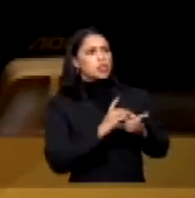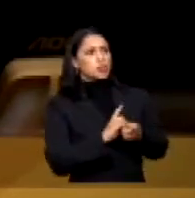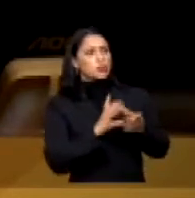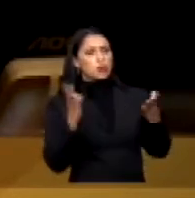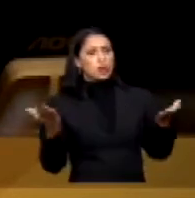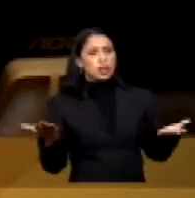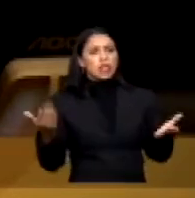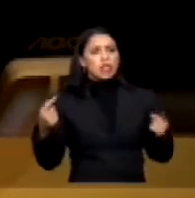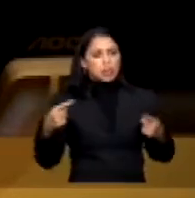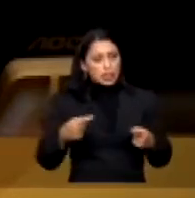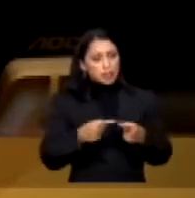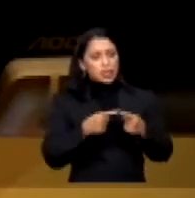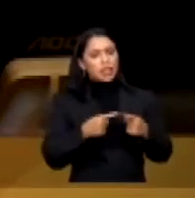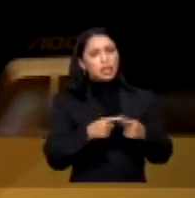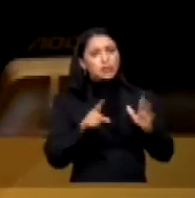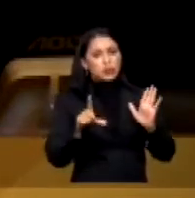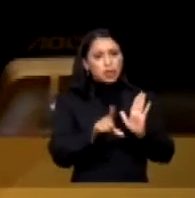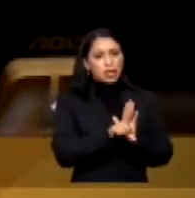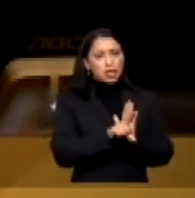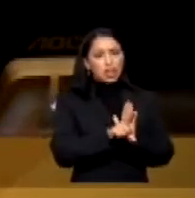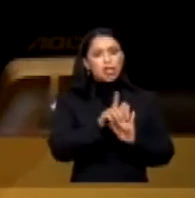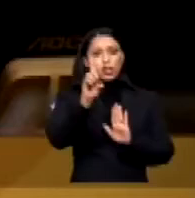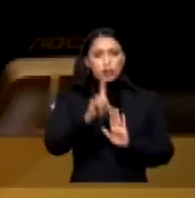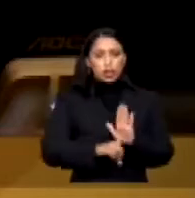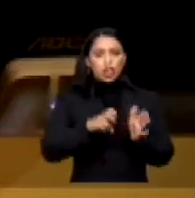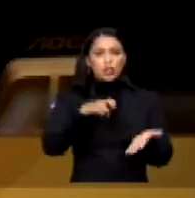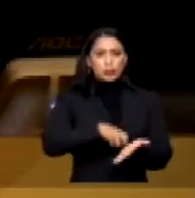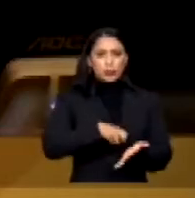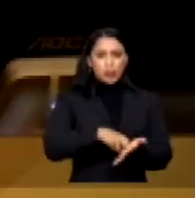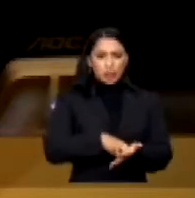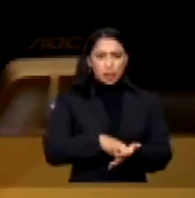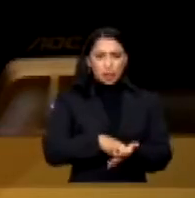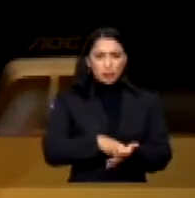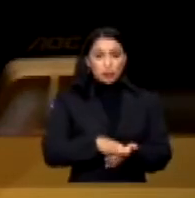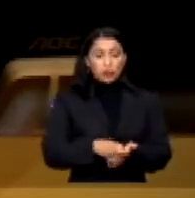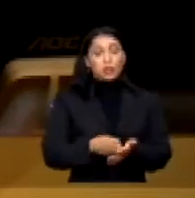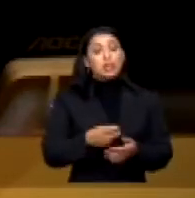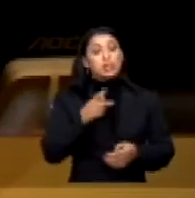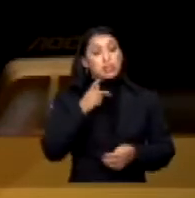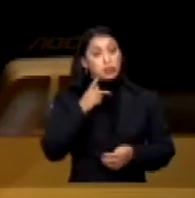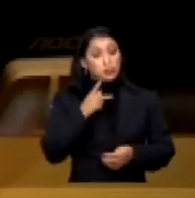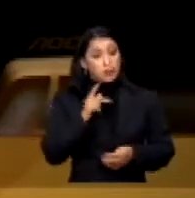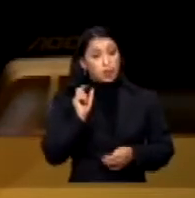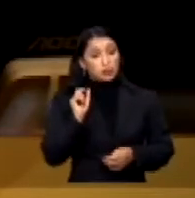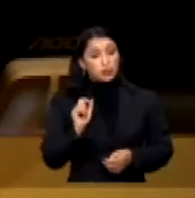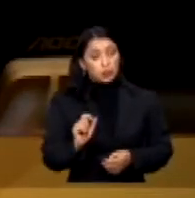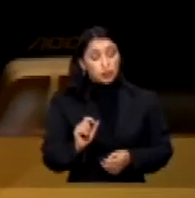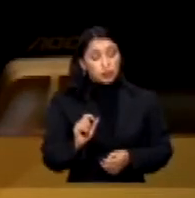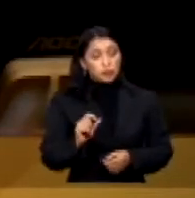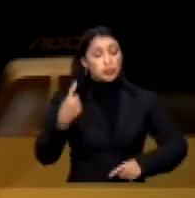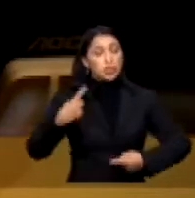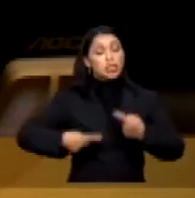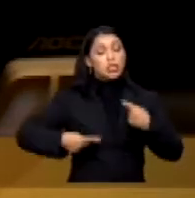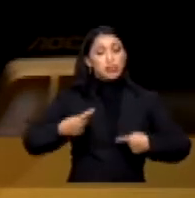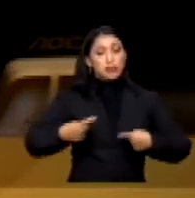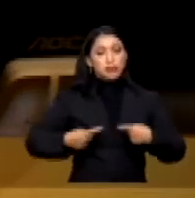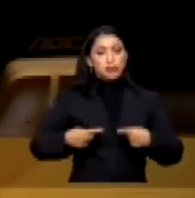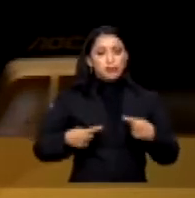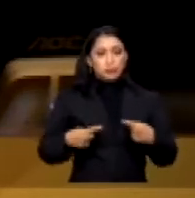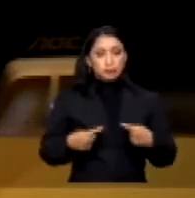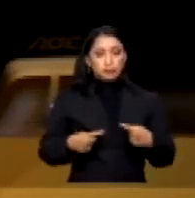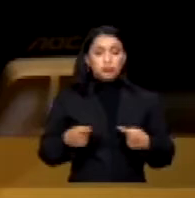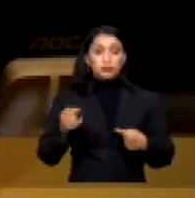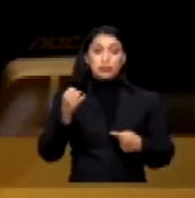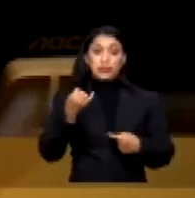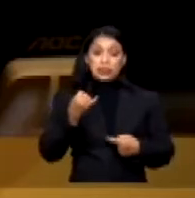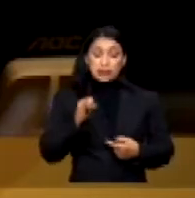democrática, em um devido processo legal, de direito penal do inimigo, de direito processual do inimigo. Estamos aqui a discutir se é ou